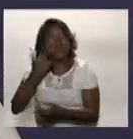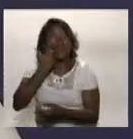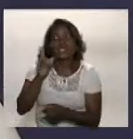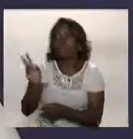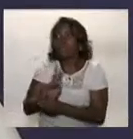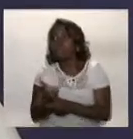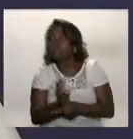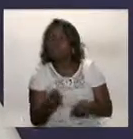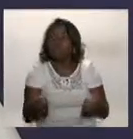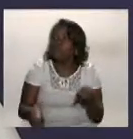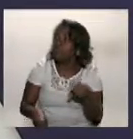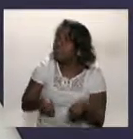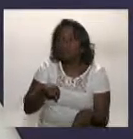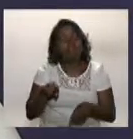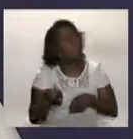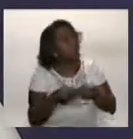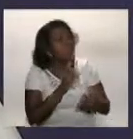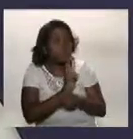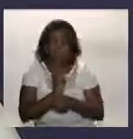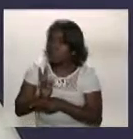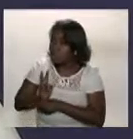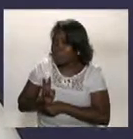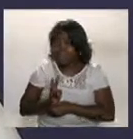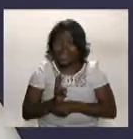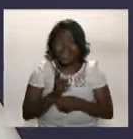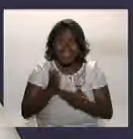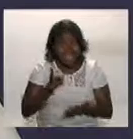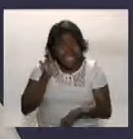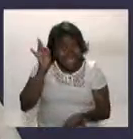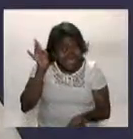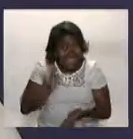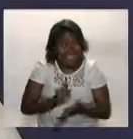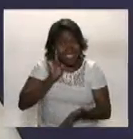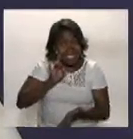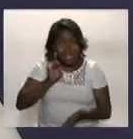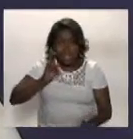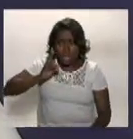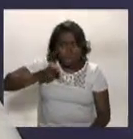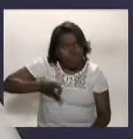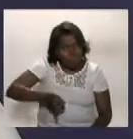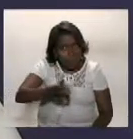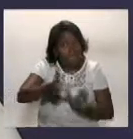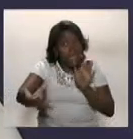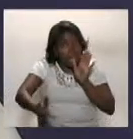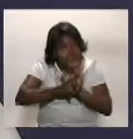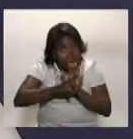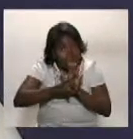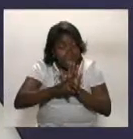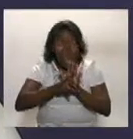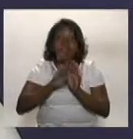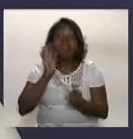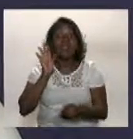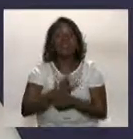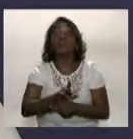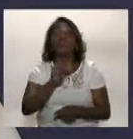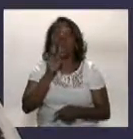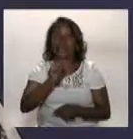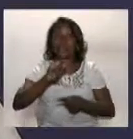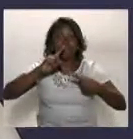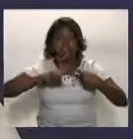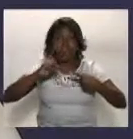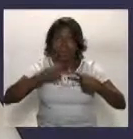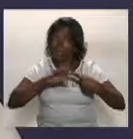ficam dentro das delegacias de polícia, né? Então, qual é a nossa proposta? Sem utilidade e ocupando espaço. Sem utilidade